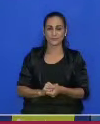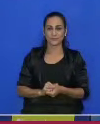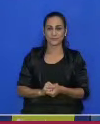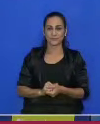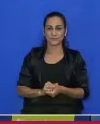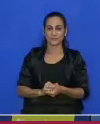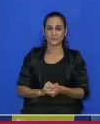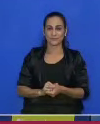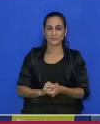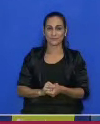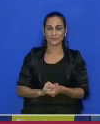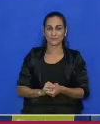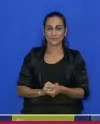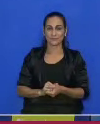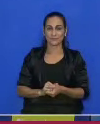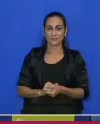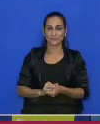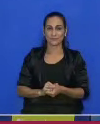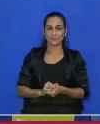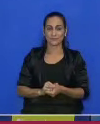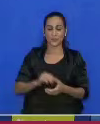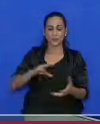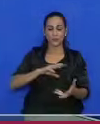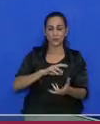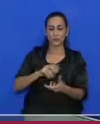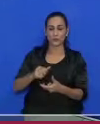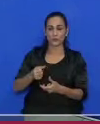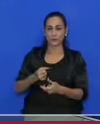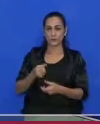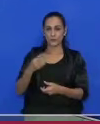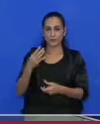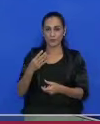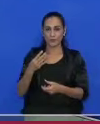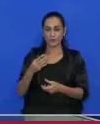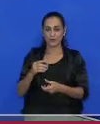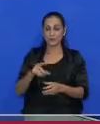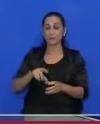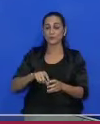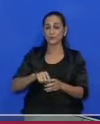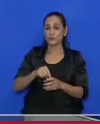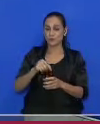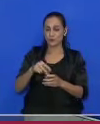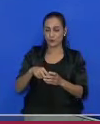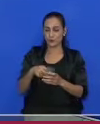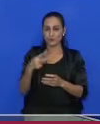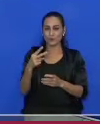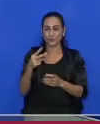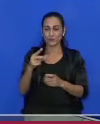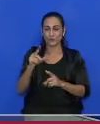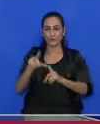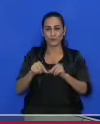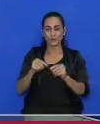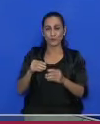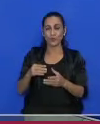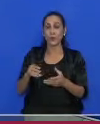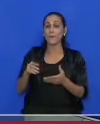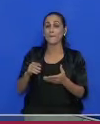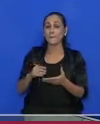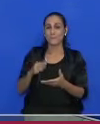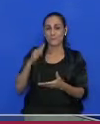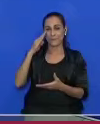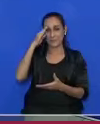sobre o nosso quarto globo, para que possamos então realizar o segundo sorteio